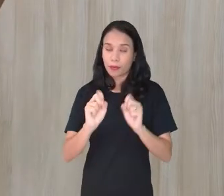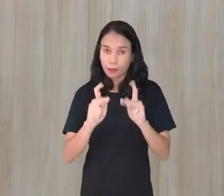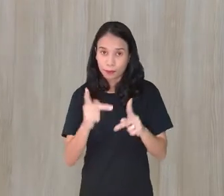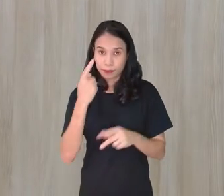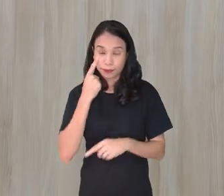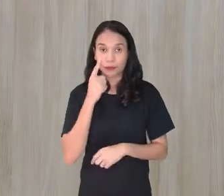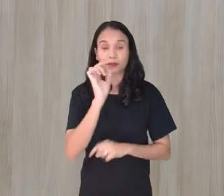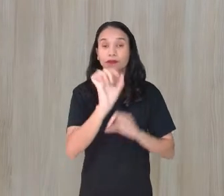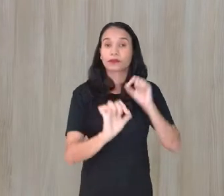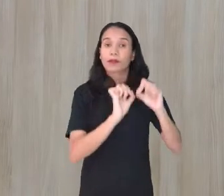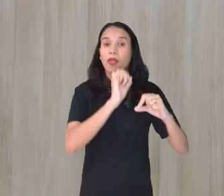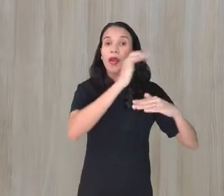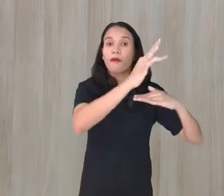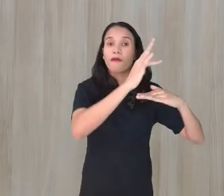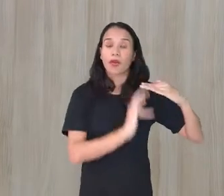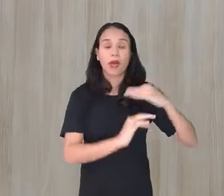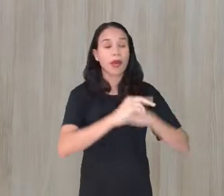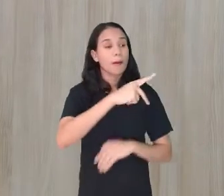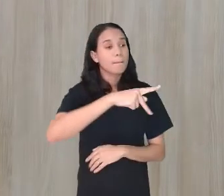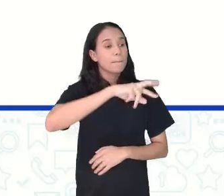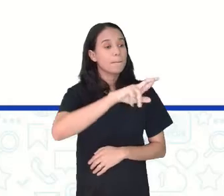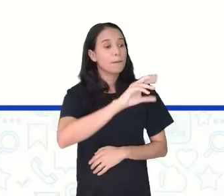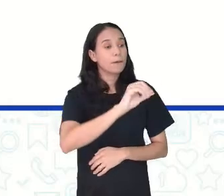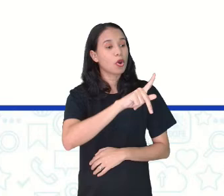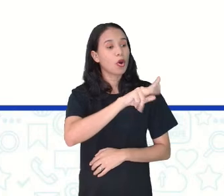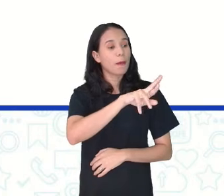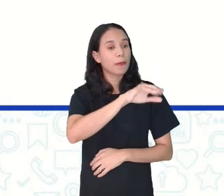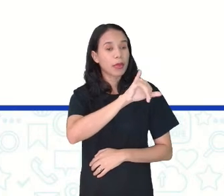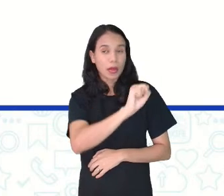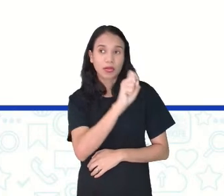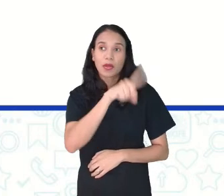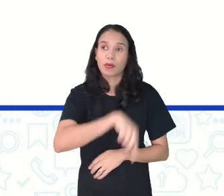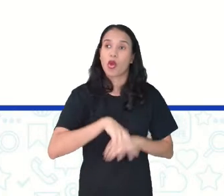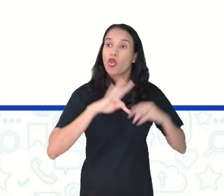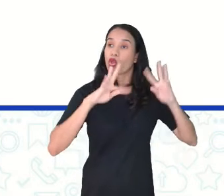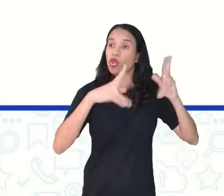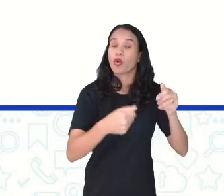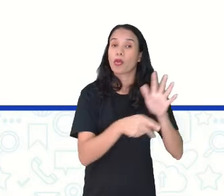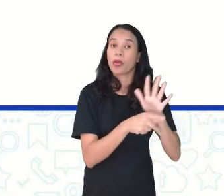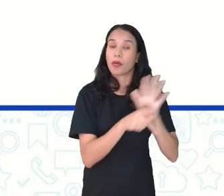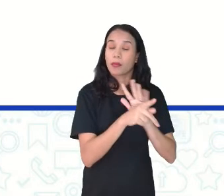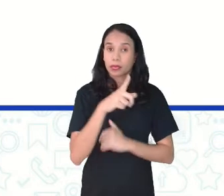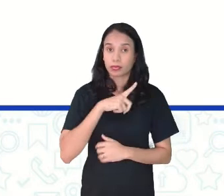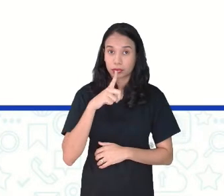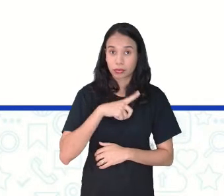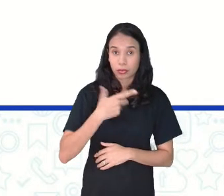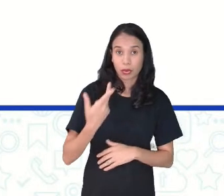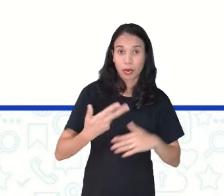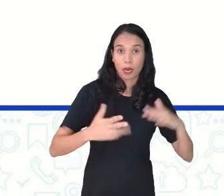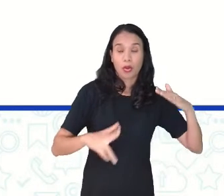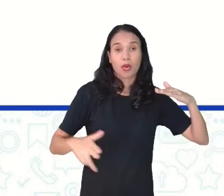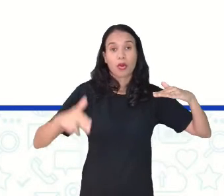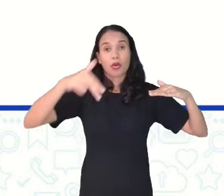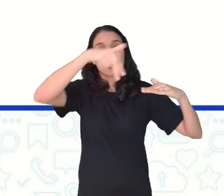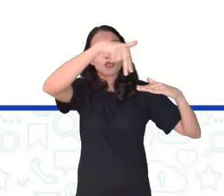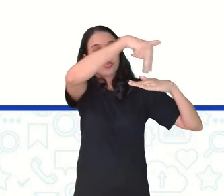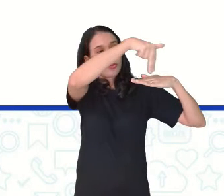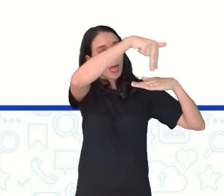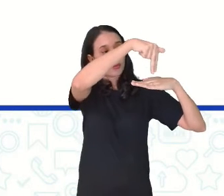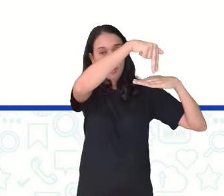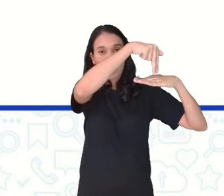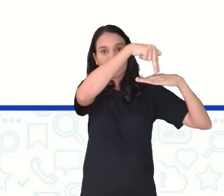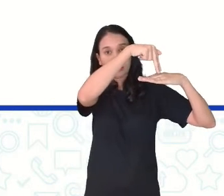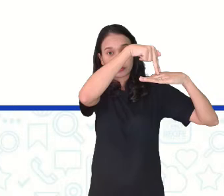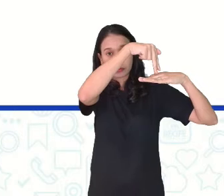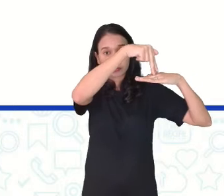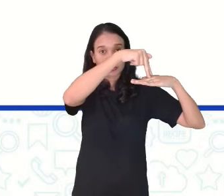que são frações próprias? Frações próprias são todas aquelas em que o numerador, que é o número que está lá em